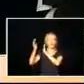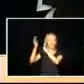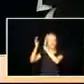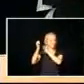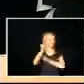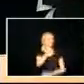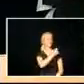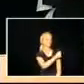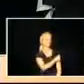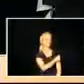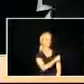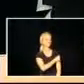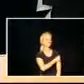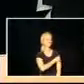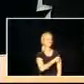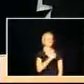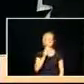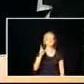temos.